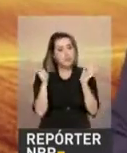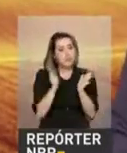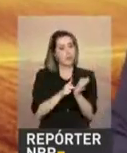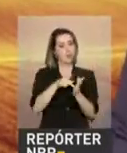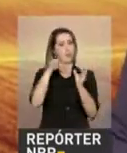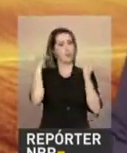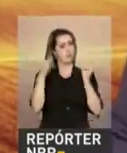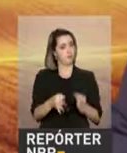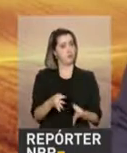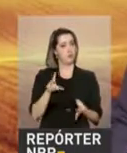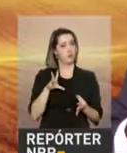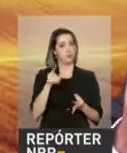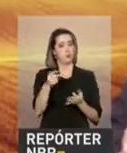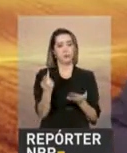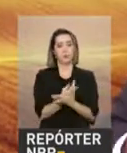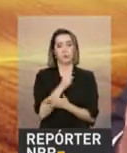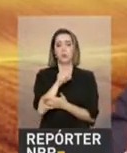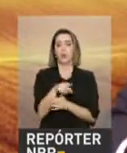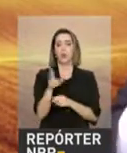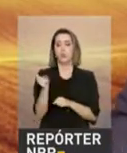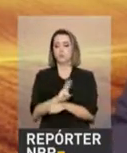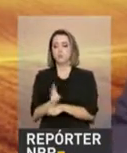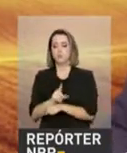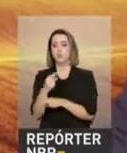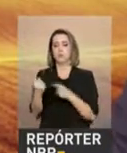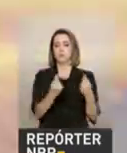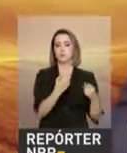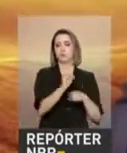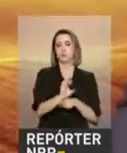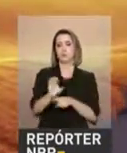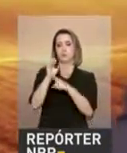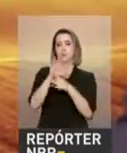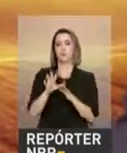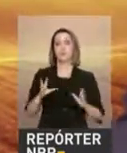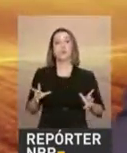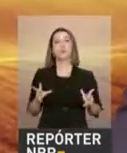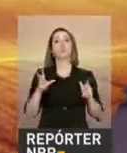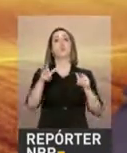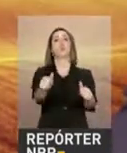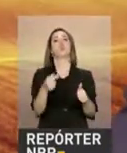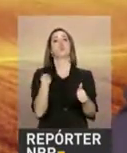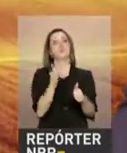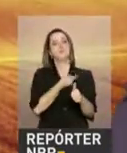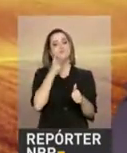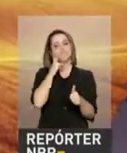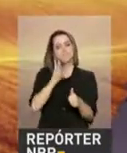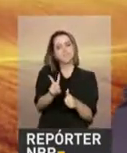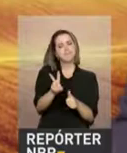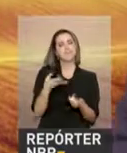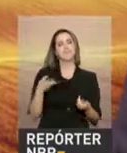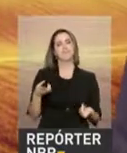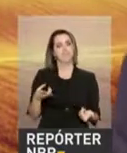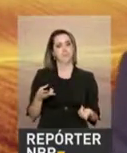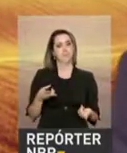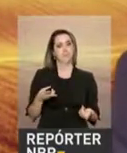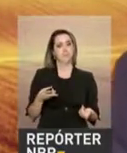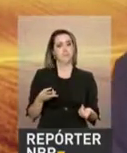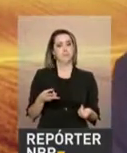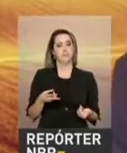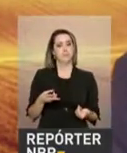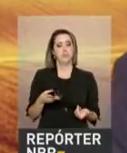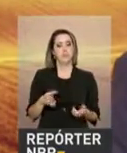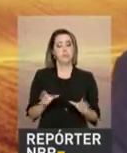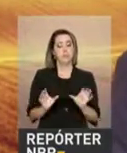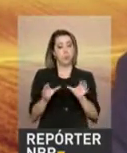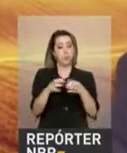como estão funcionando os serviços de inspeção em cada estado. Tudo que for levantado